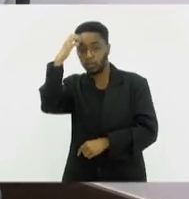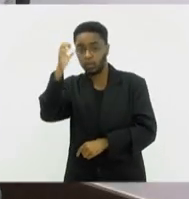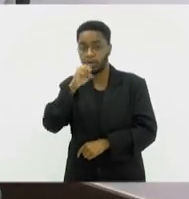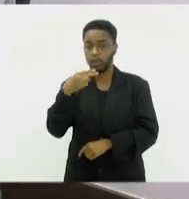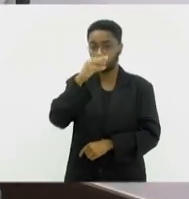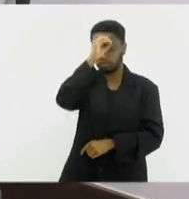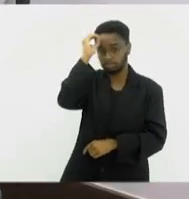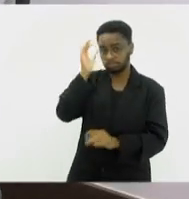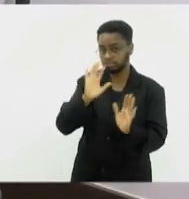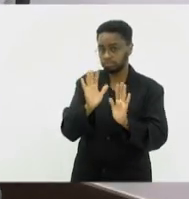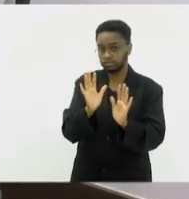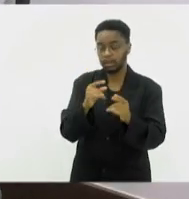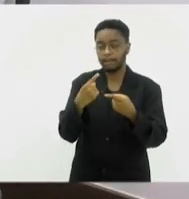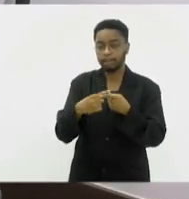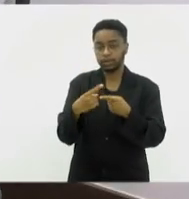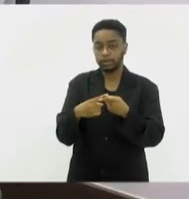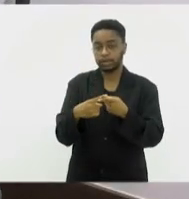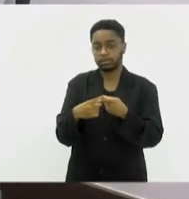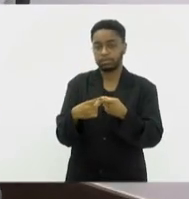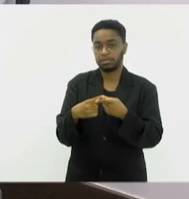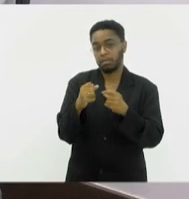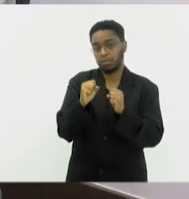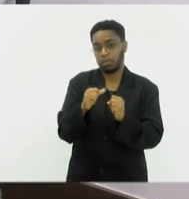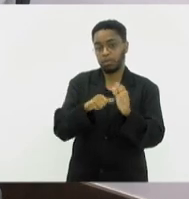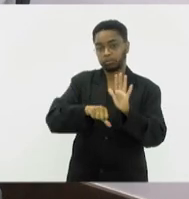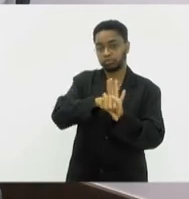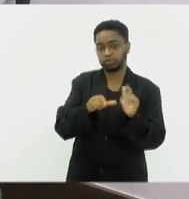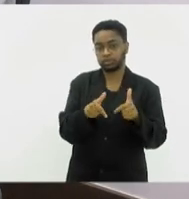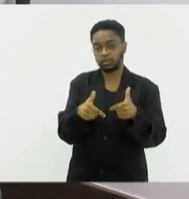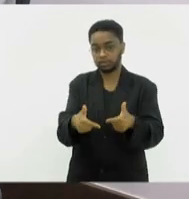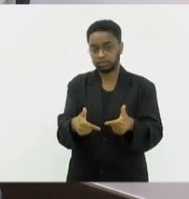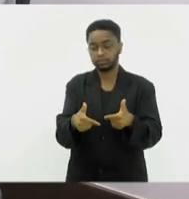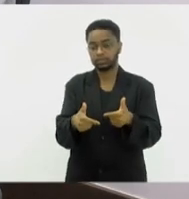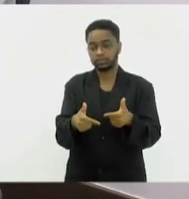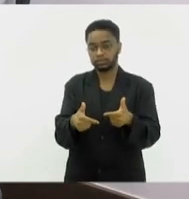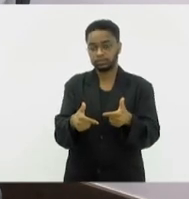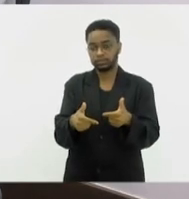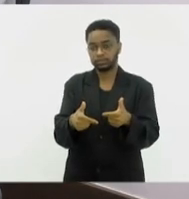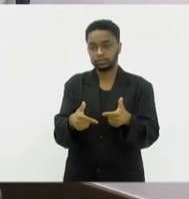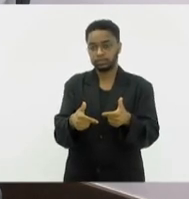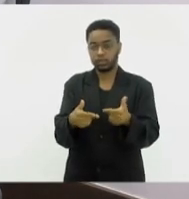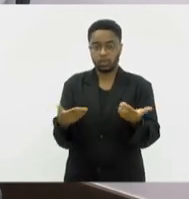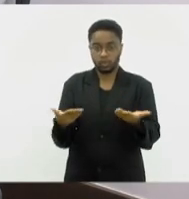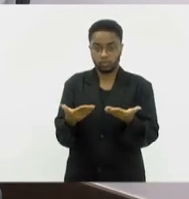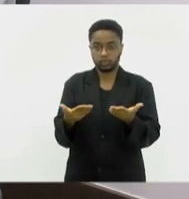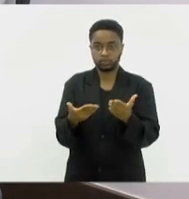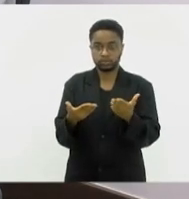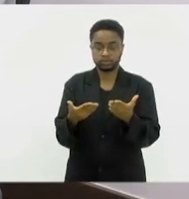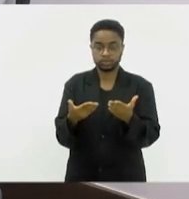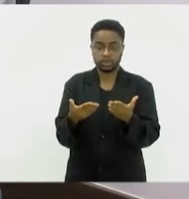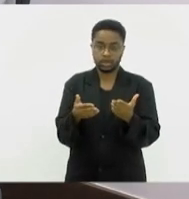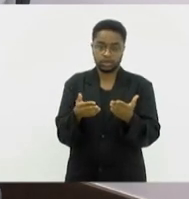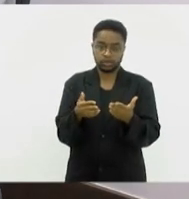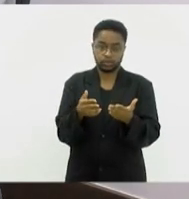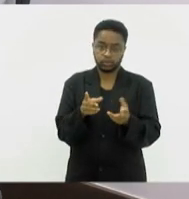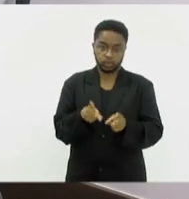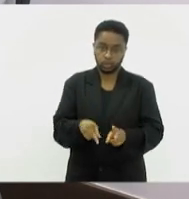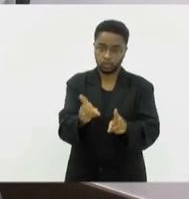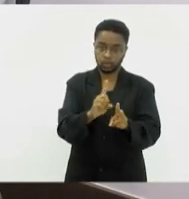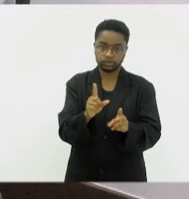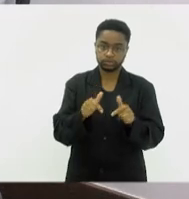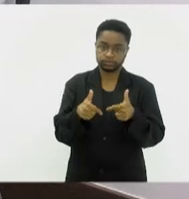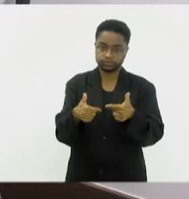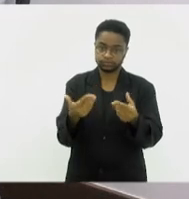ou inocente, ainda que o senhor tenha cometido um crime que esteja prescrito hoje, não seja mais passível de continuidade da ação